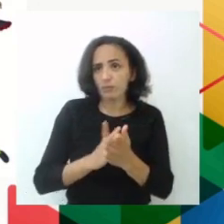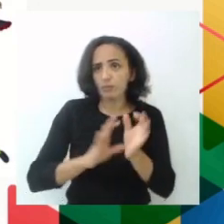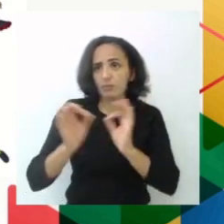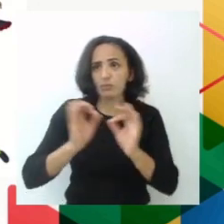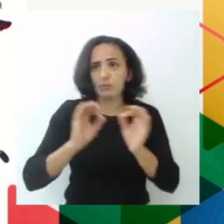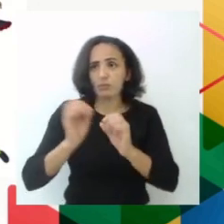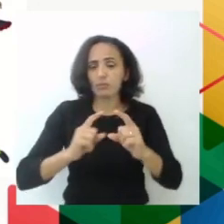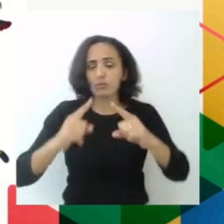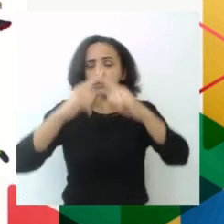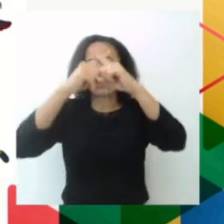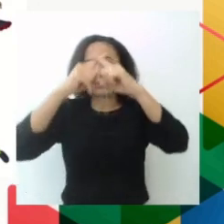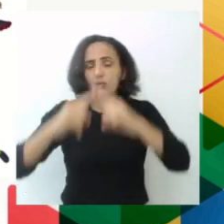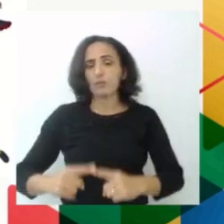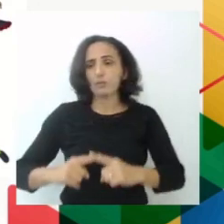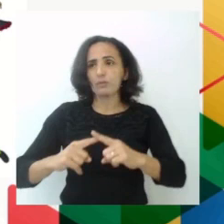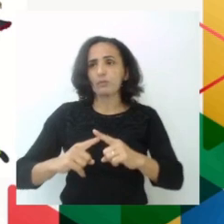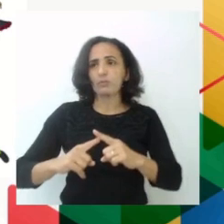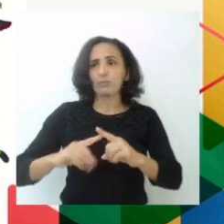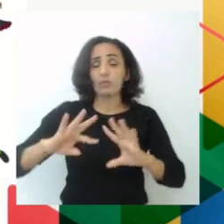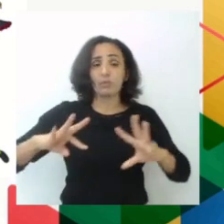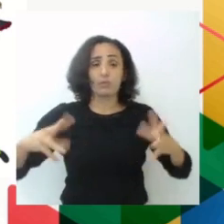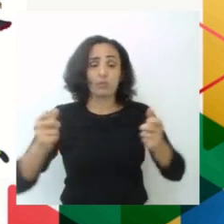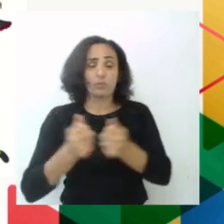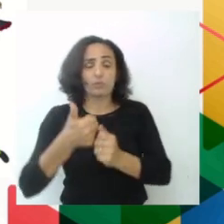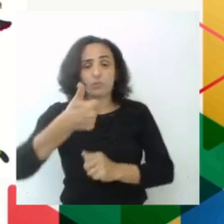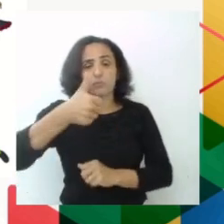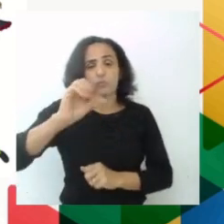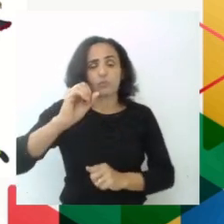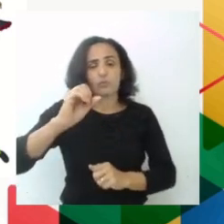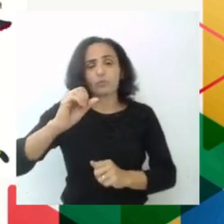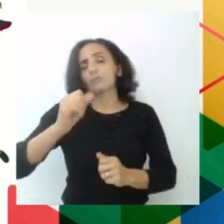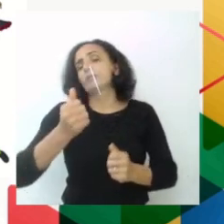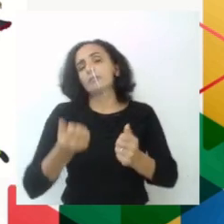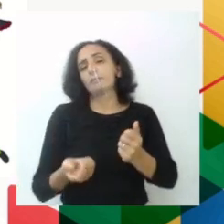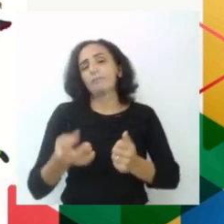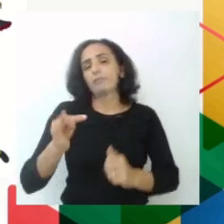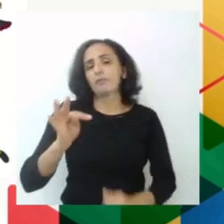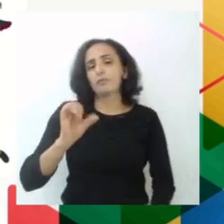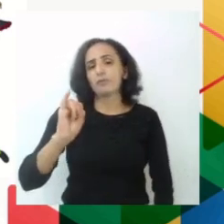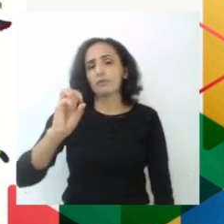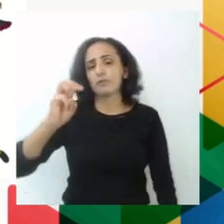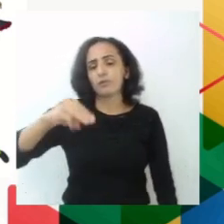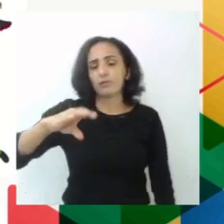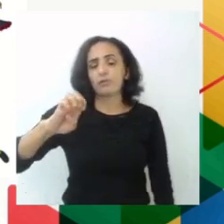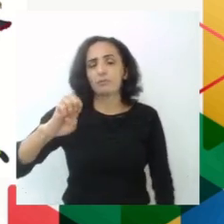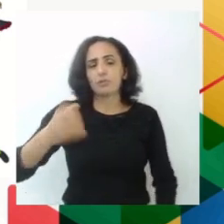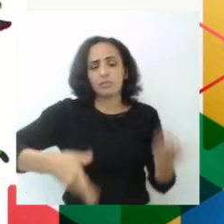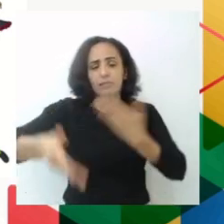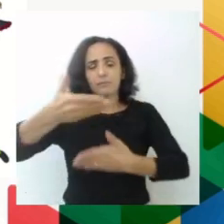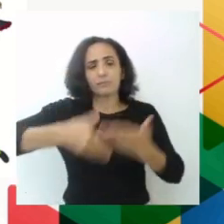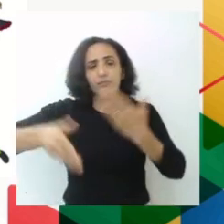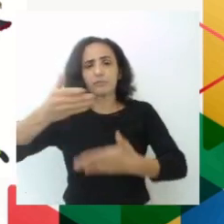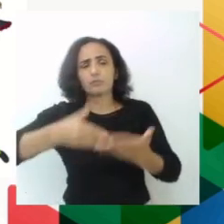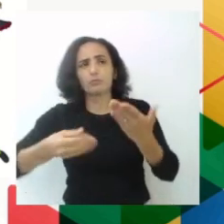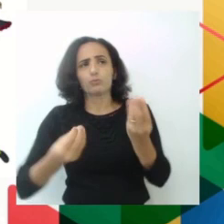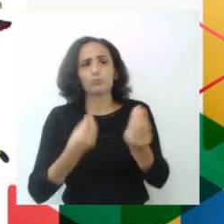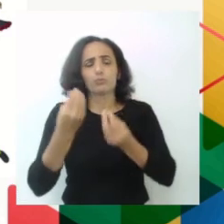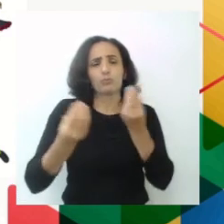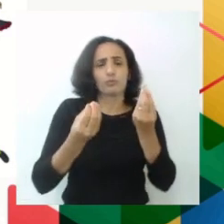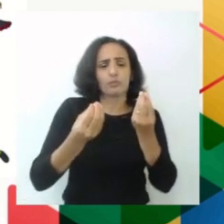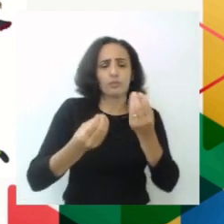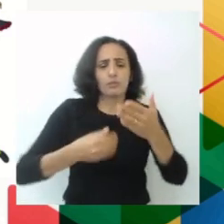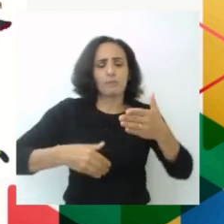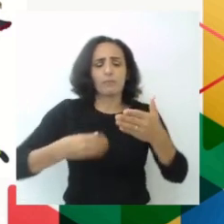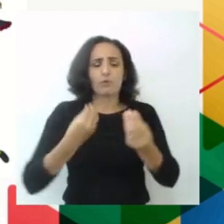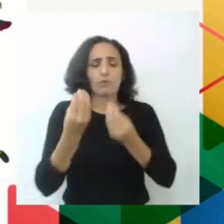realizado um torneio de futebol de salão, na qual 10 times estão participando. Quantos jogos podem ser